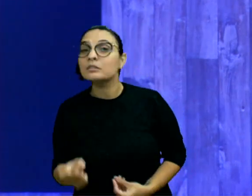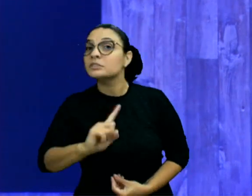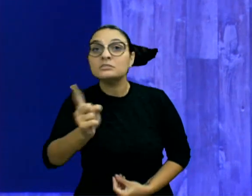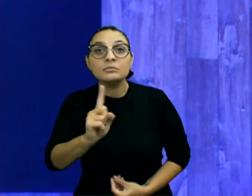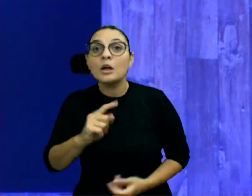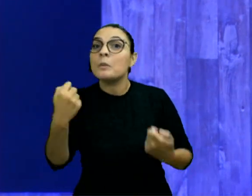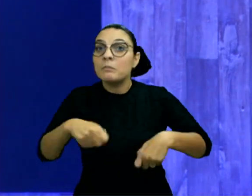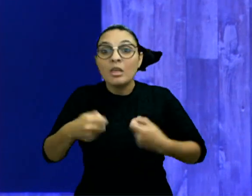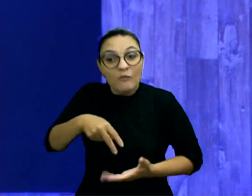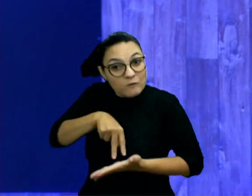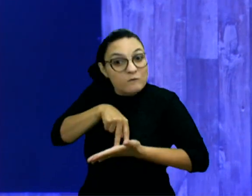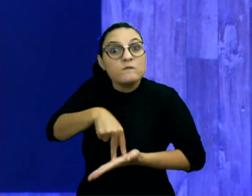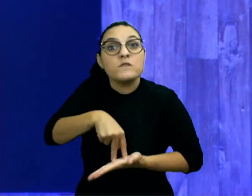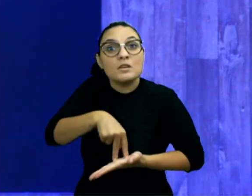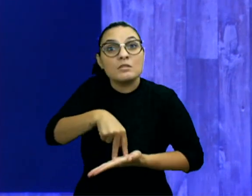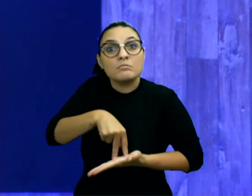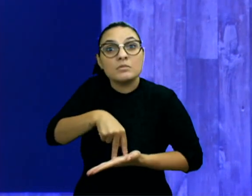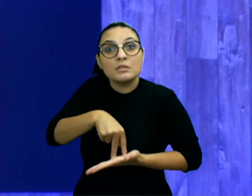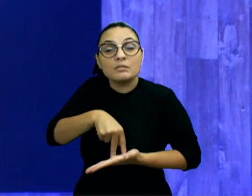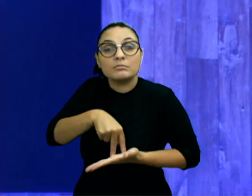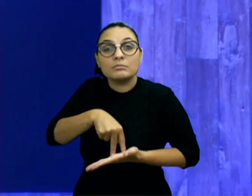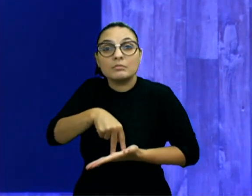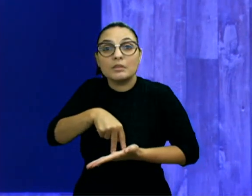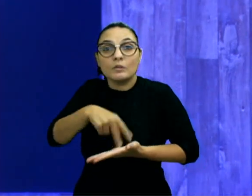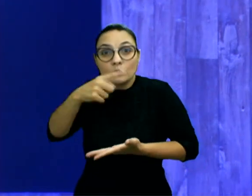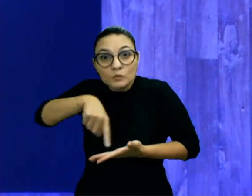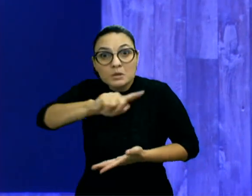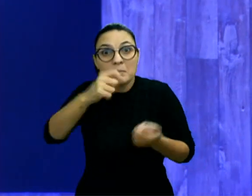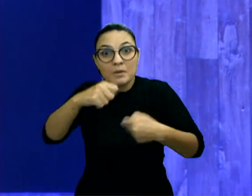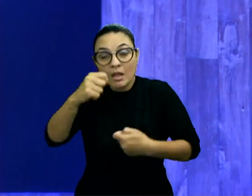Permaneça firme, entenda,